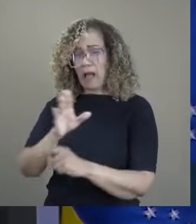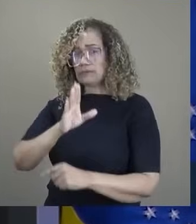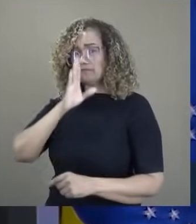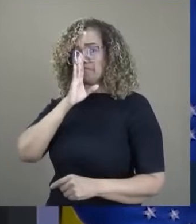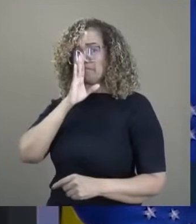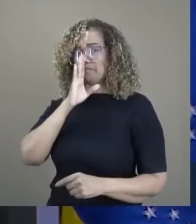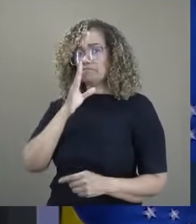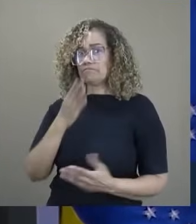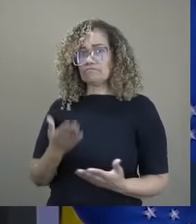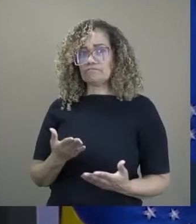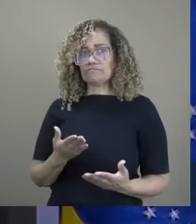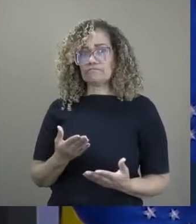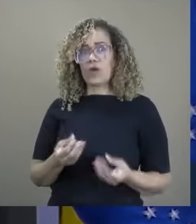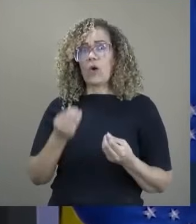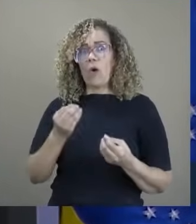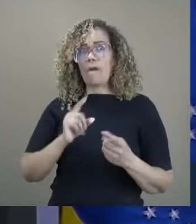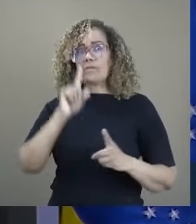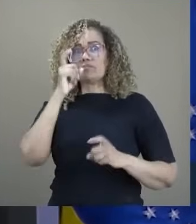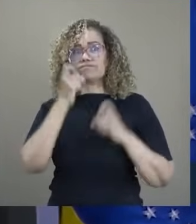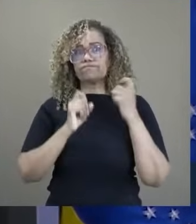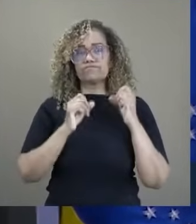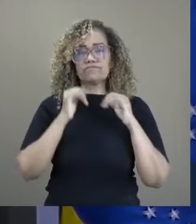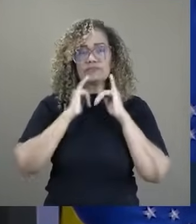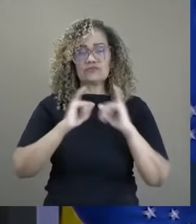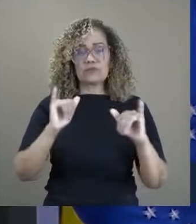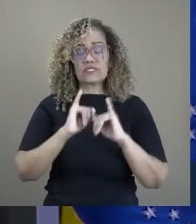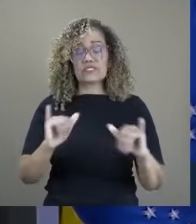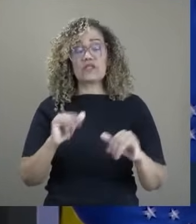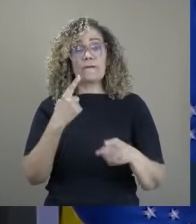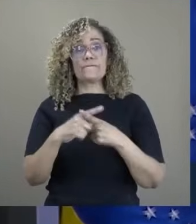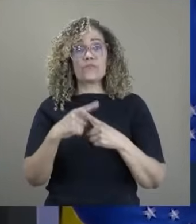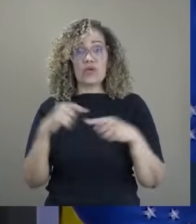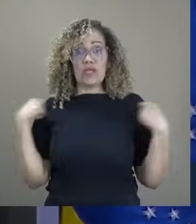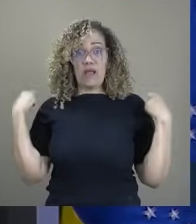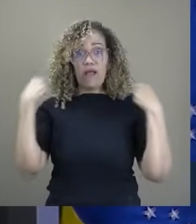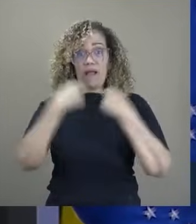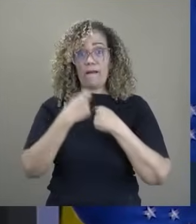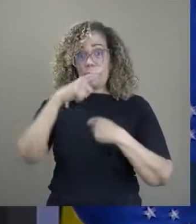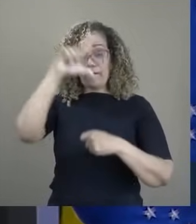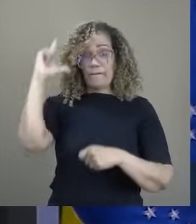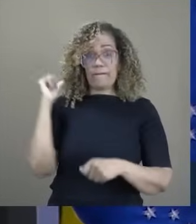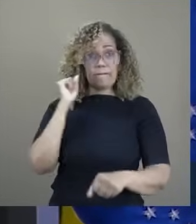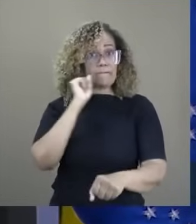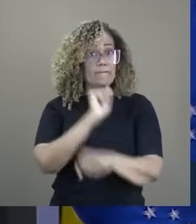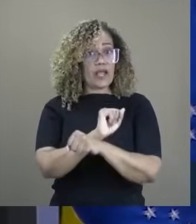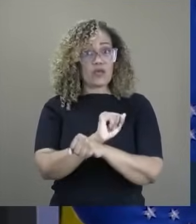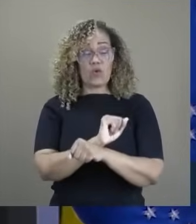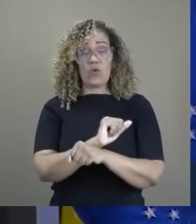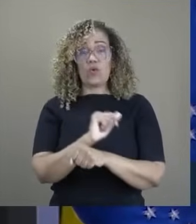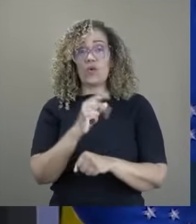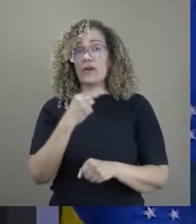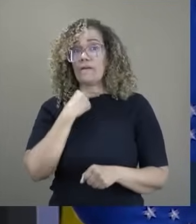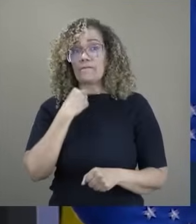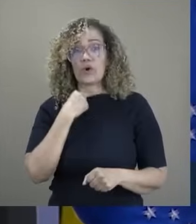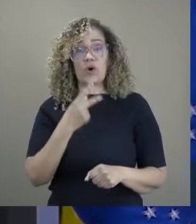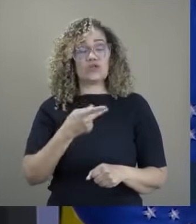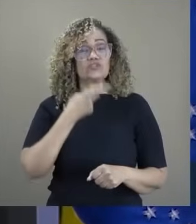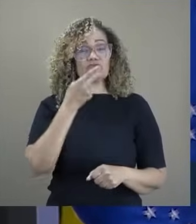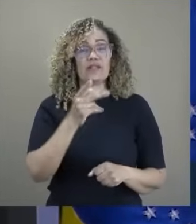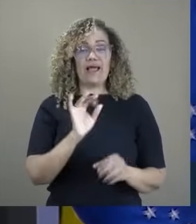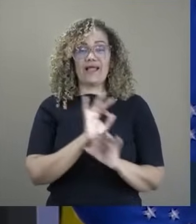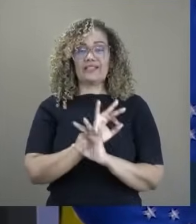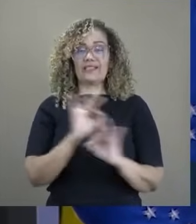de expressão Ministro Alexandre Moraes acabou com isso no Brasil nós não temos liberdade de expressão nem os parlamentares